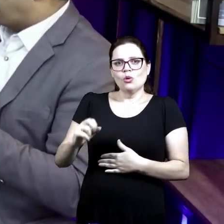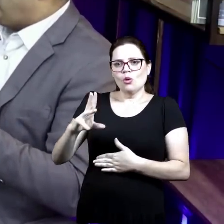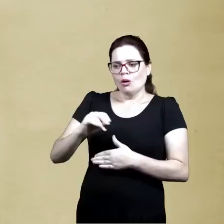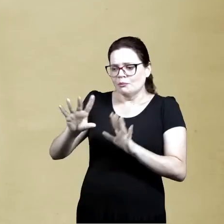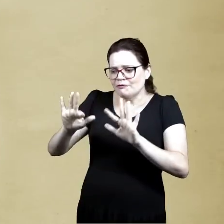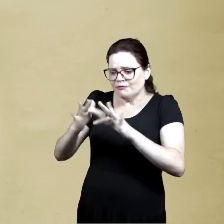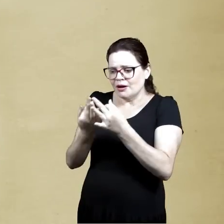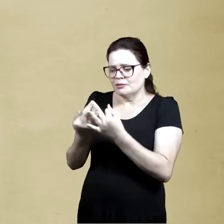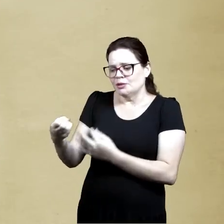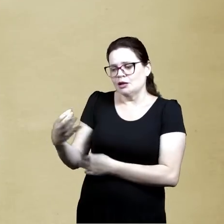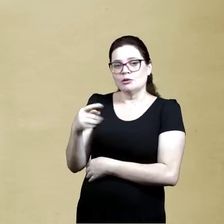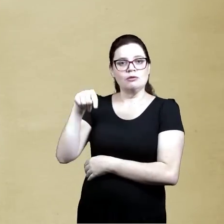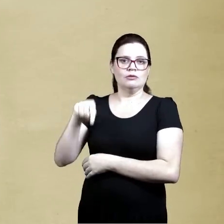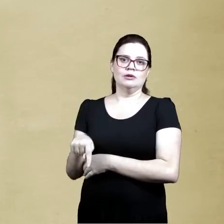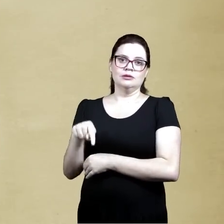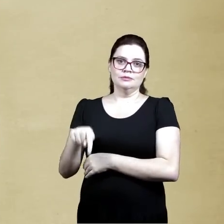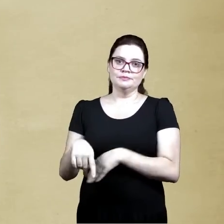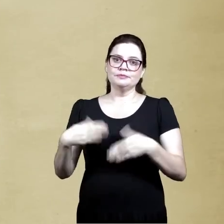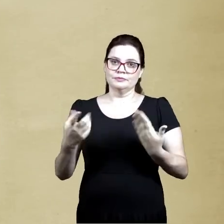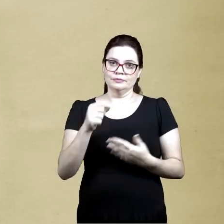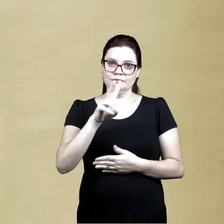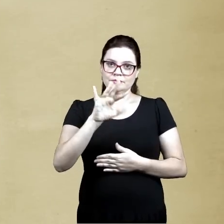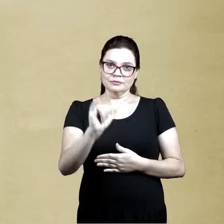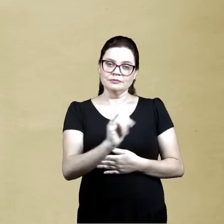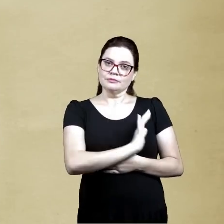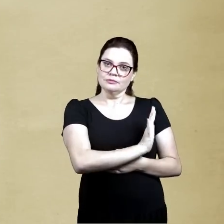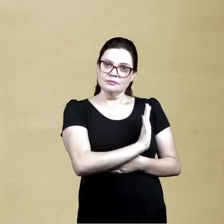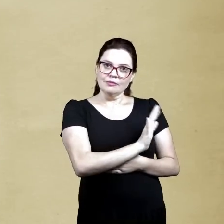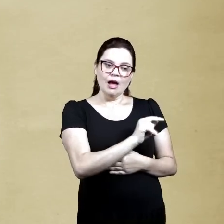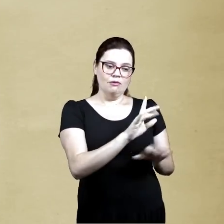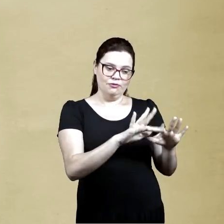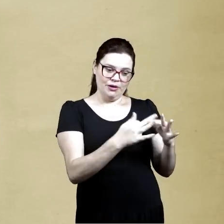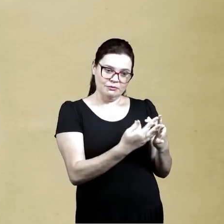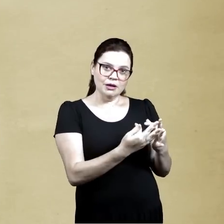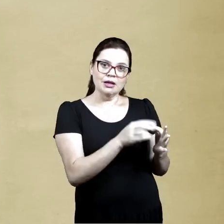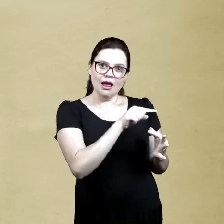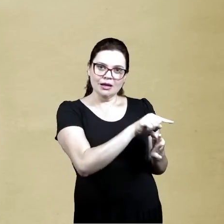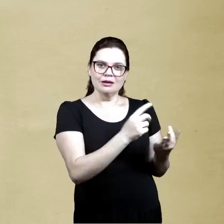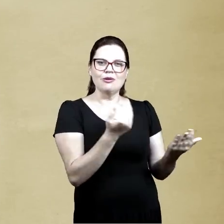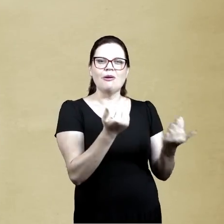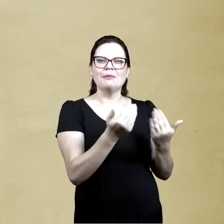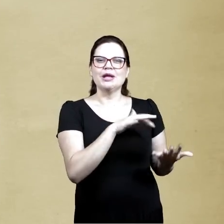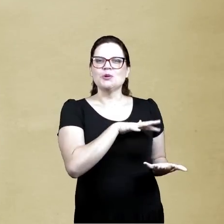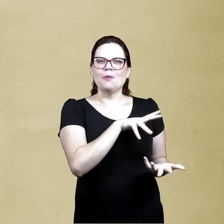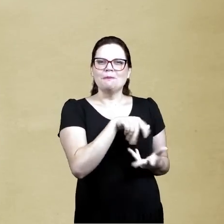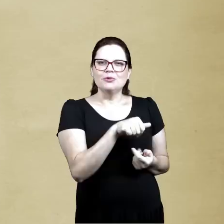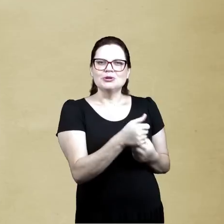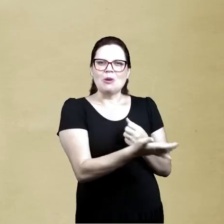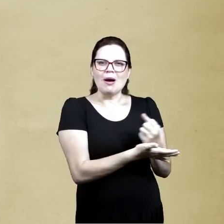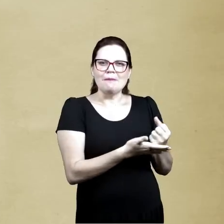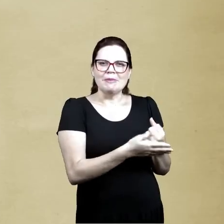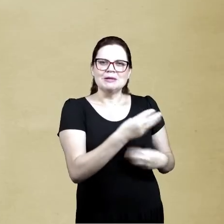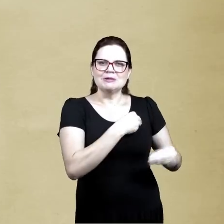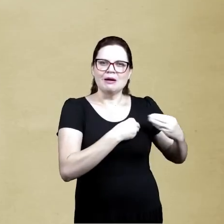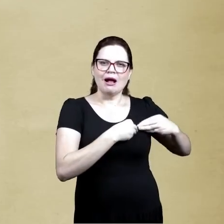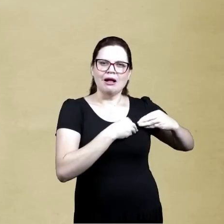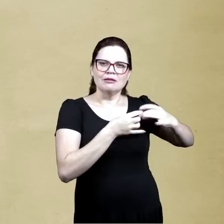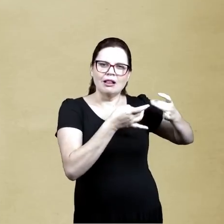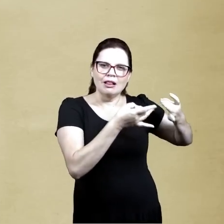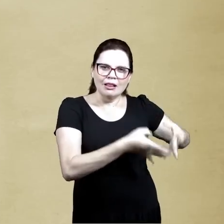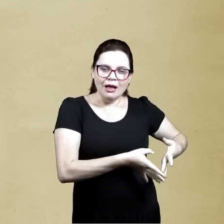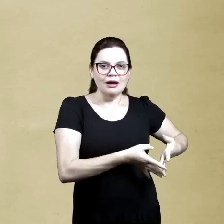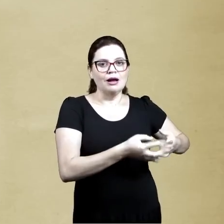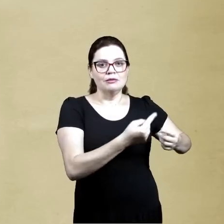para nós, não? Então você vai sair da sua parentela, mas agora você vai ter também uma nova parentela. Uma nova família. Ou